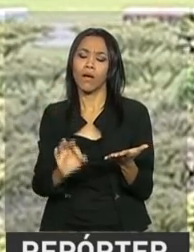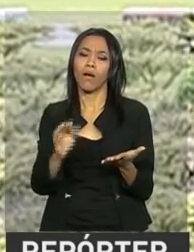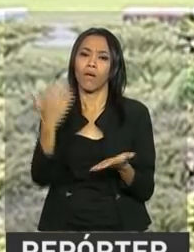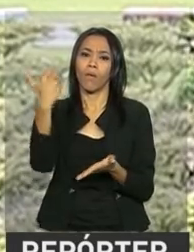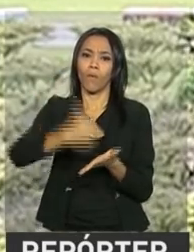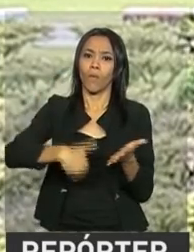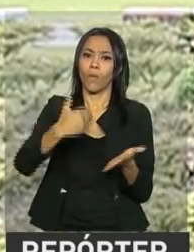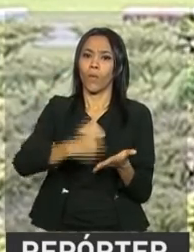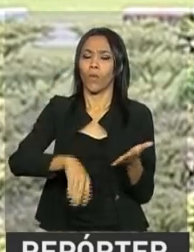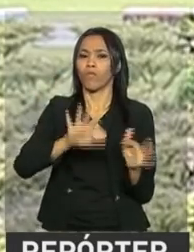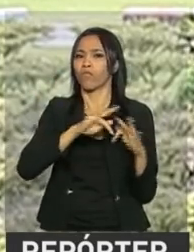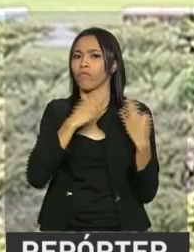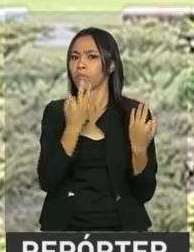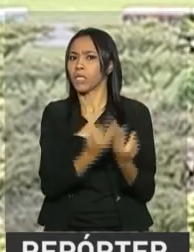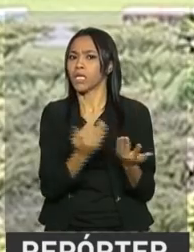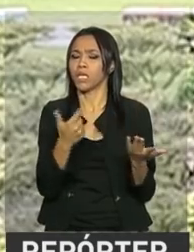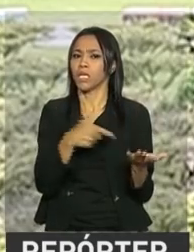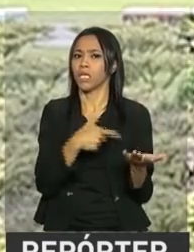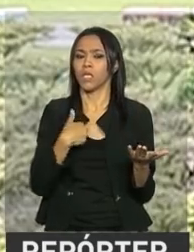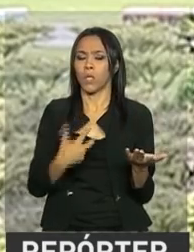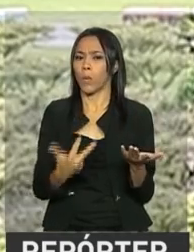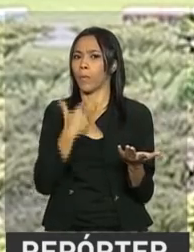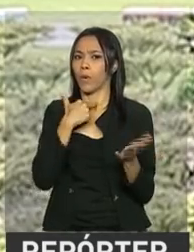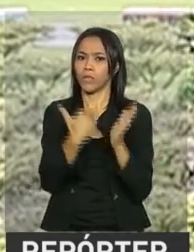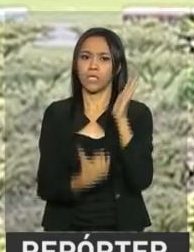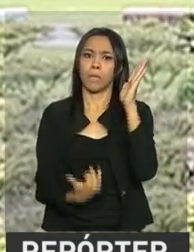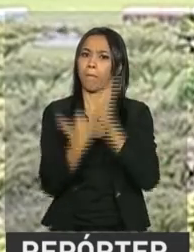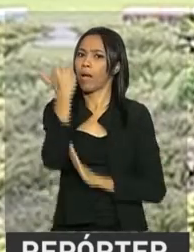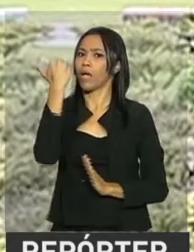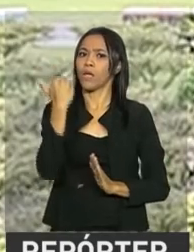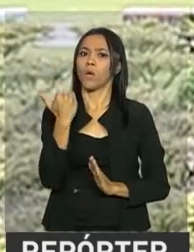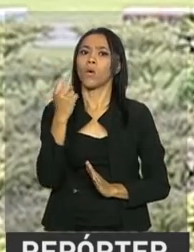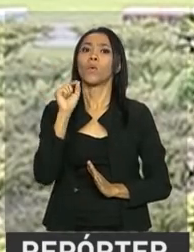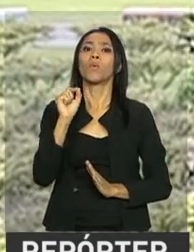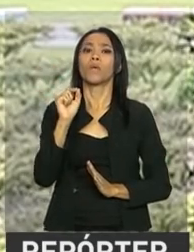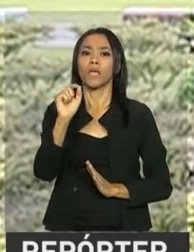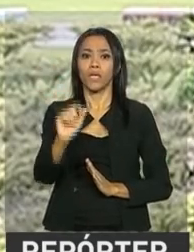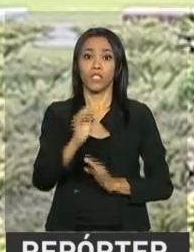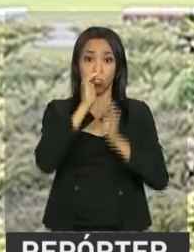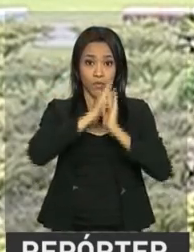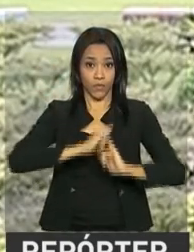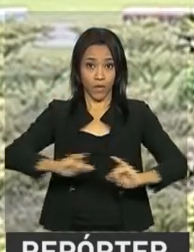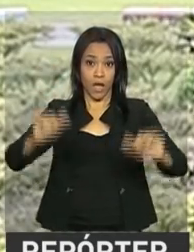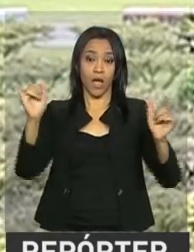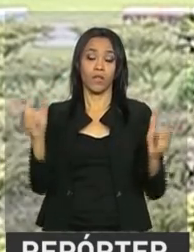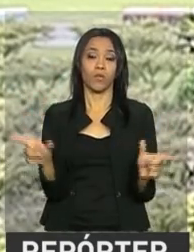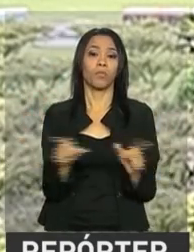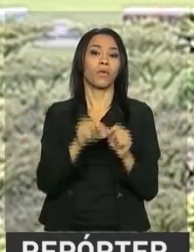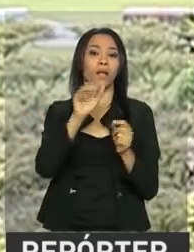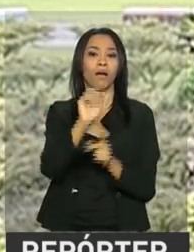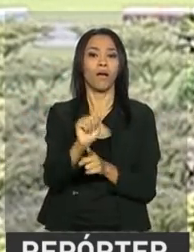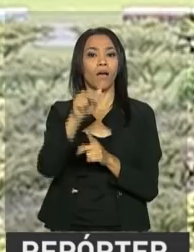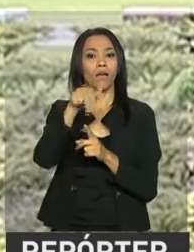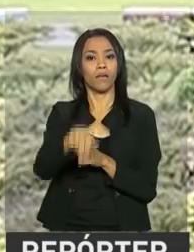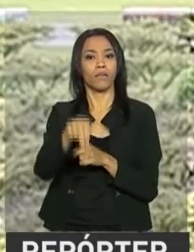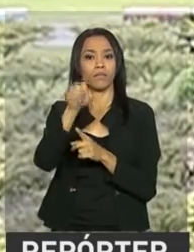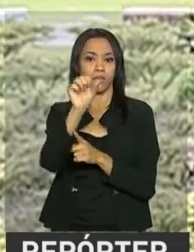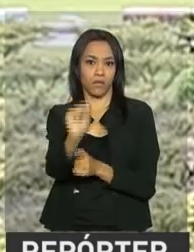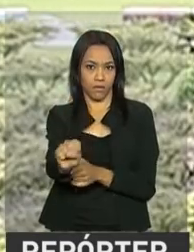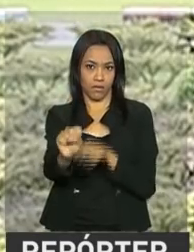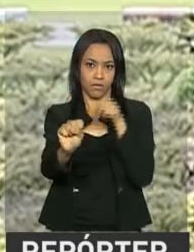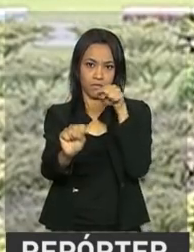ou familiares, ele não pode ser maior do que o divulgado pela ANS, a Agência Nacional de